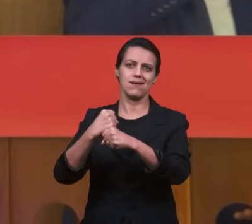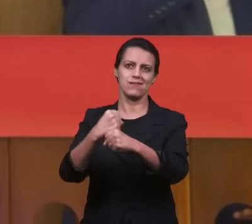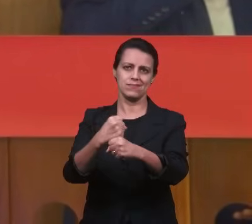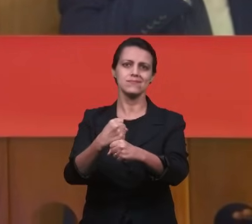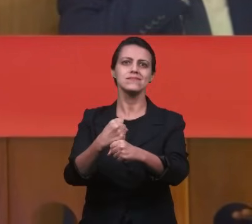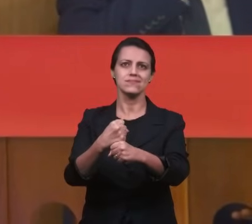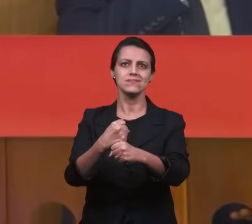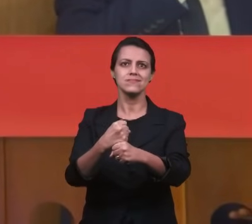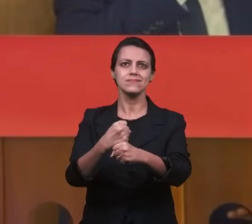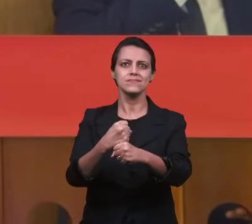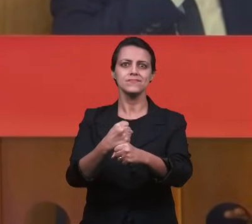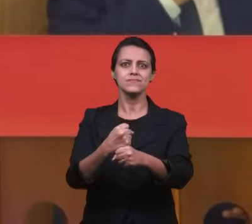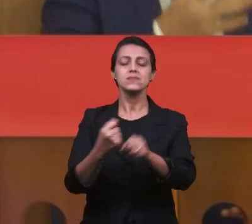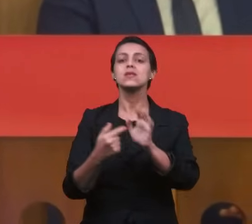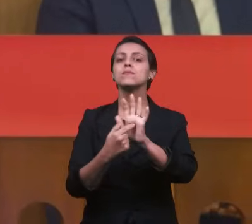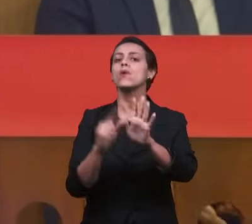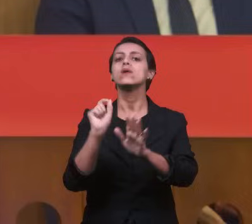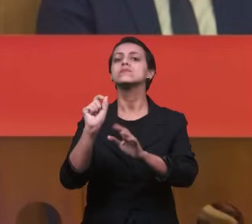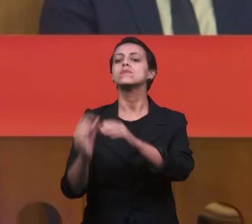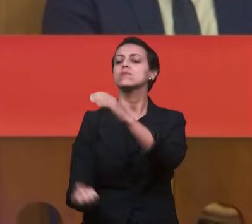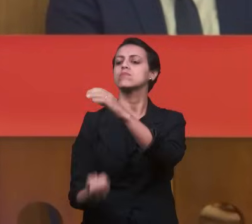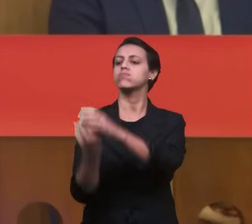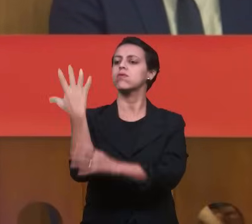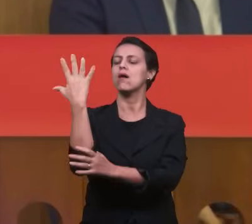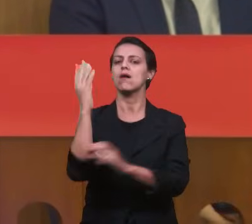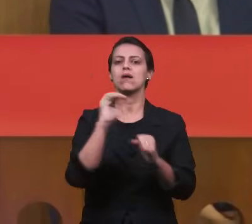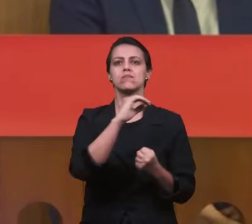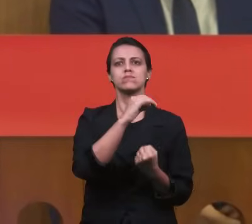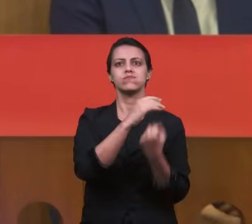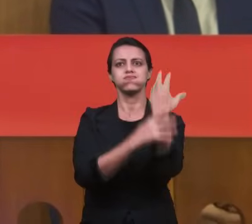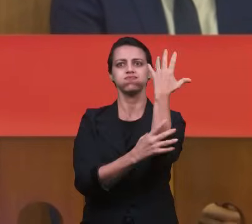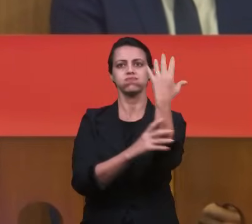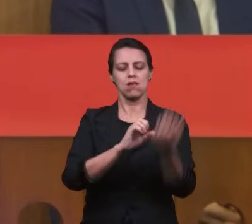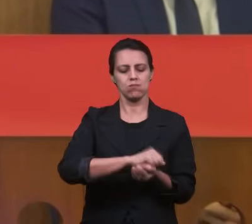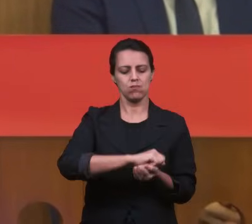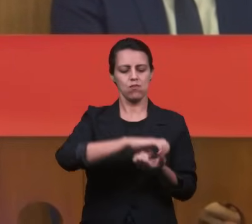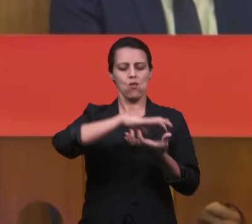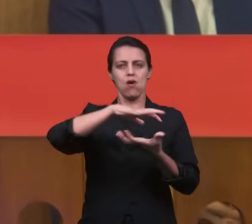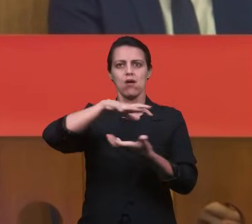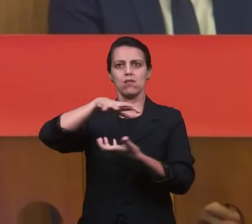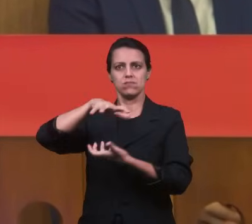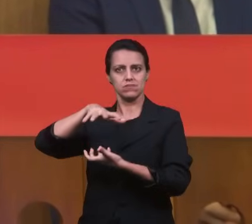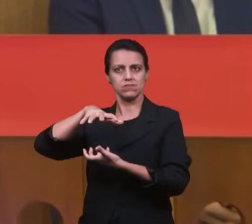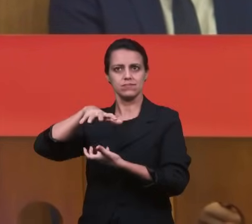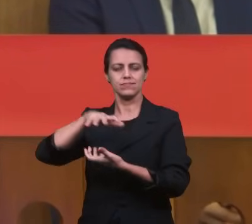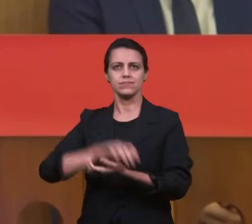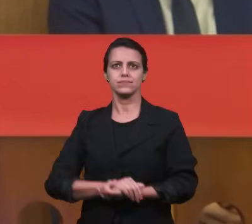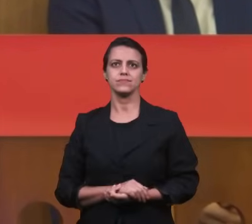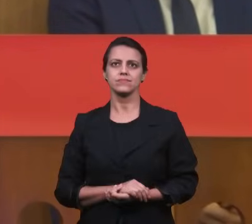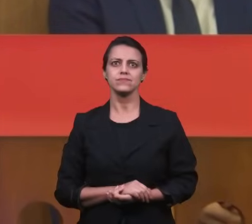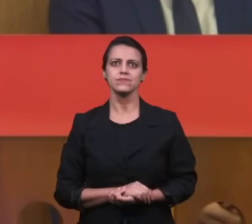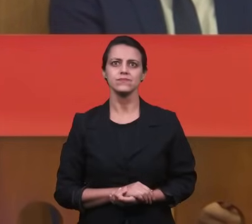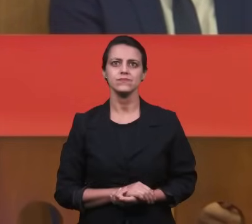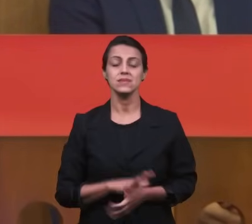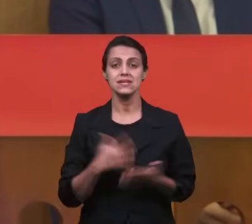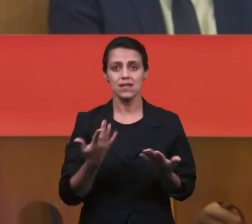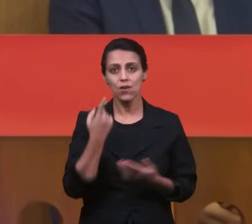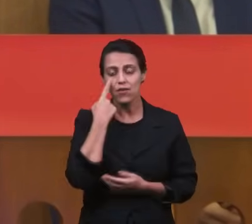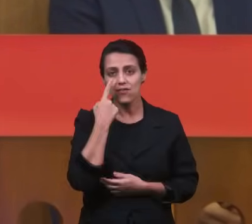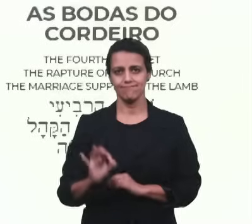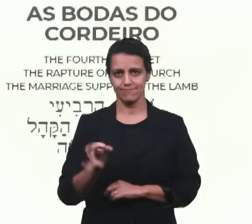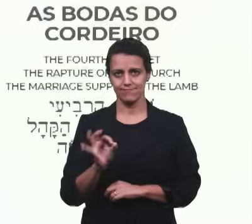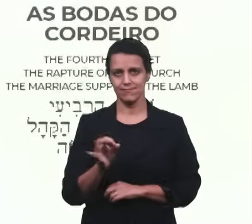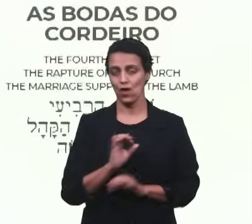vai acabar, porque tem mais 1.000 anos, é chamado o milênio. Então, vamos ver aqui no